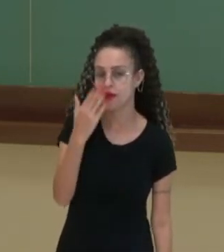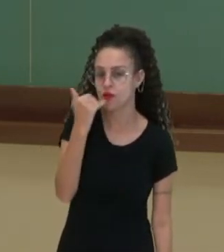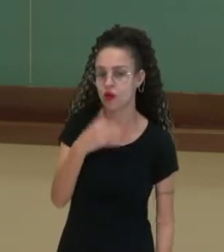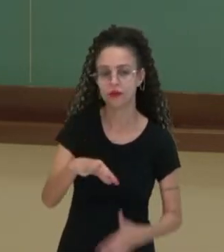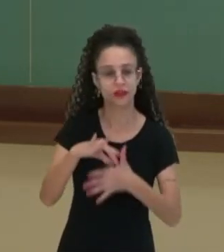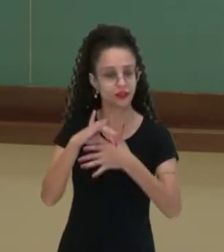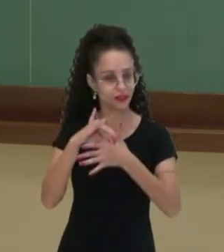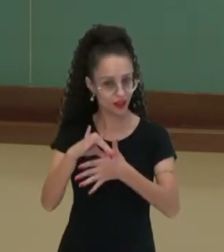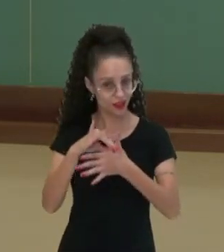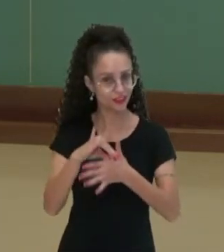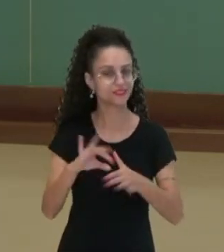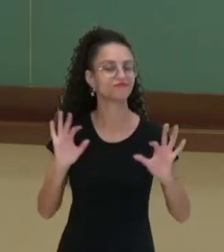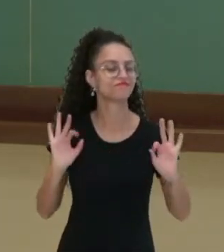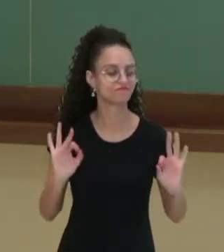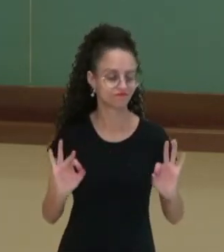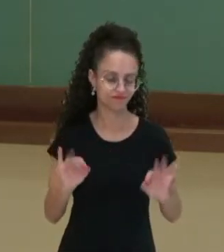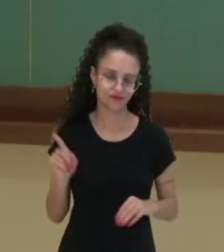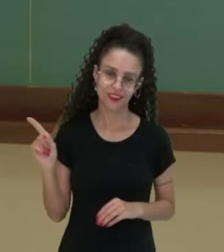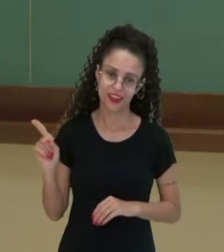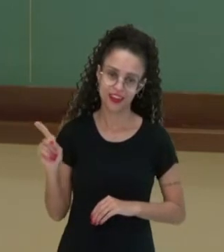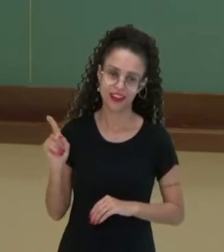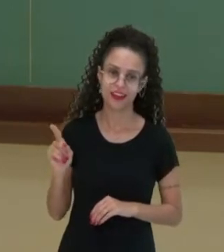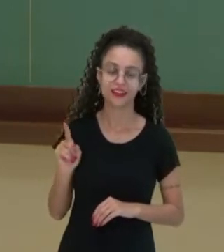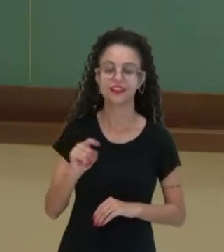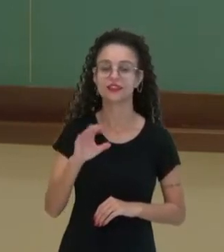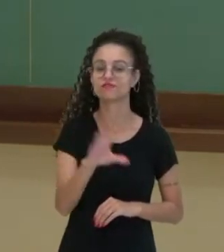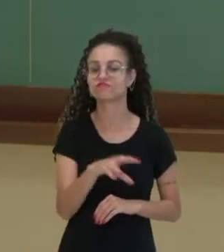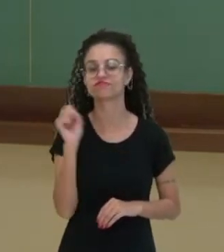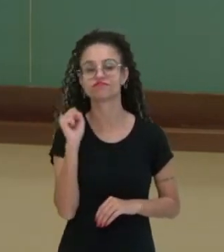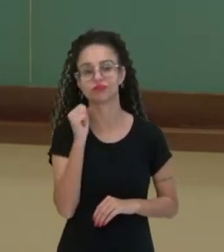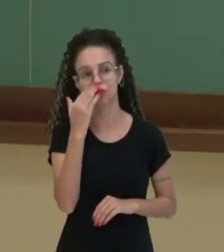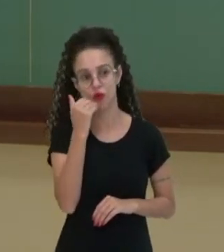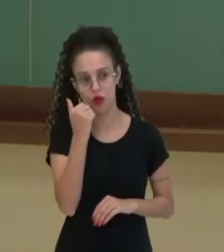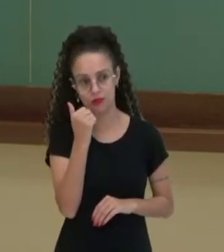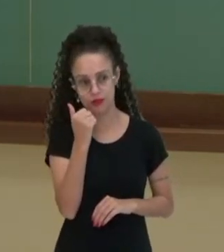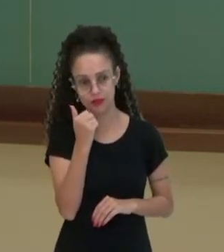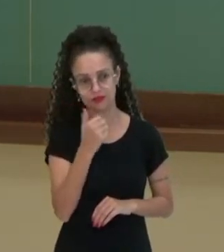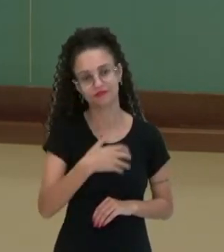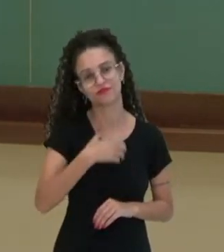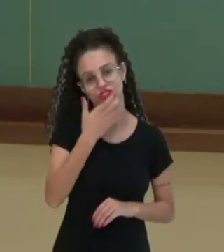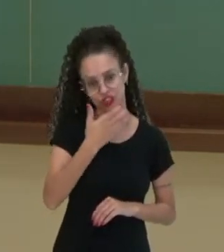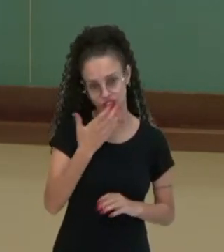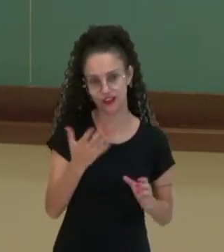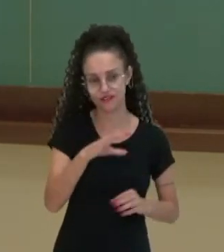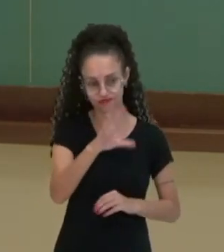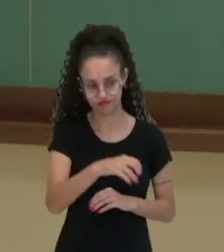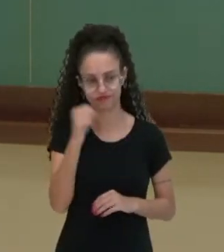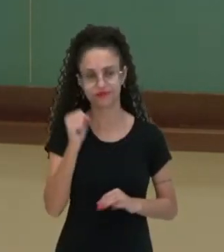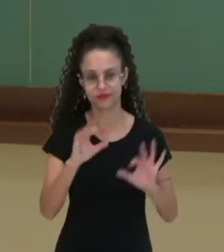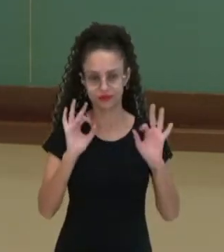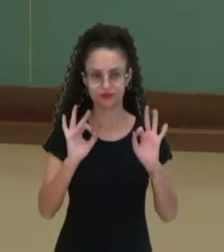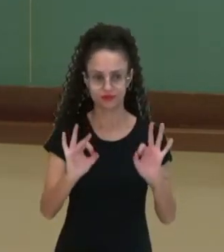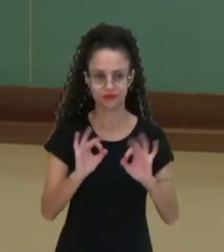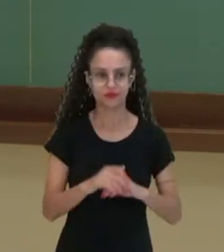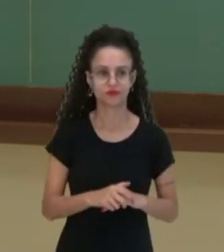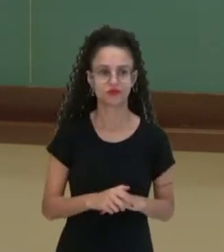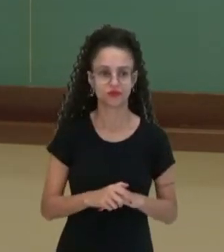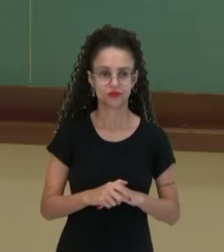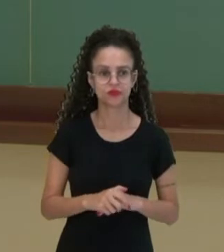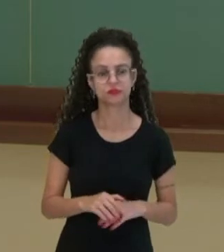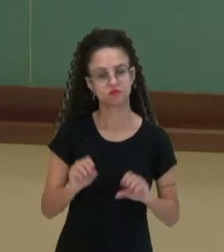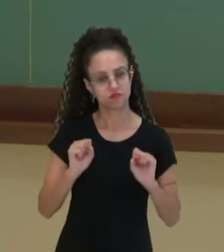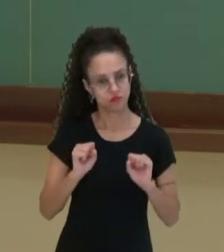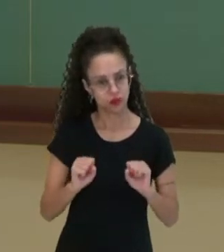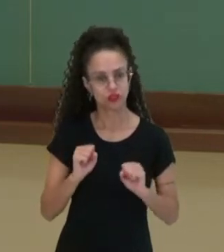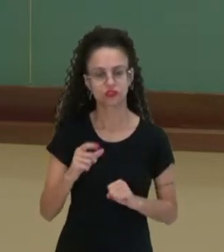carnívoro. Ah, ele provavelmente ele vai se alimentar de quem? Da girafa. É possível. Na verdade, aqui